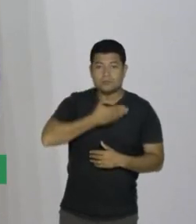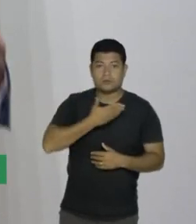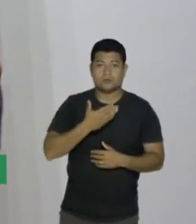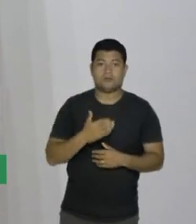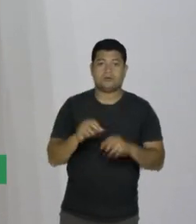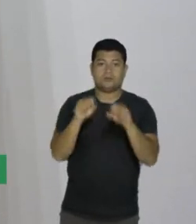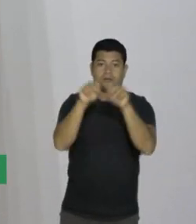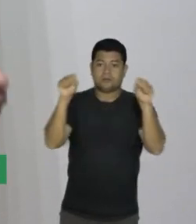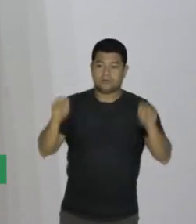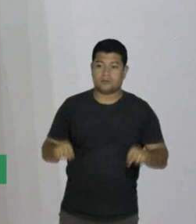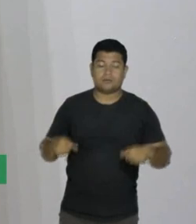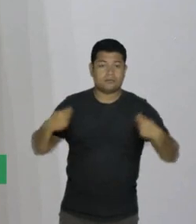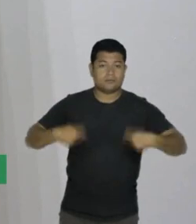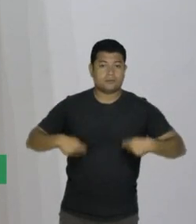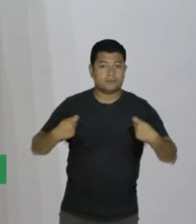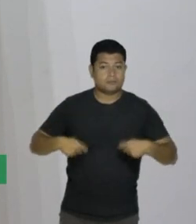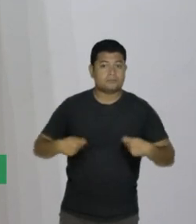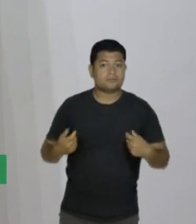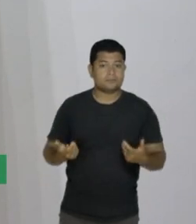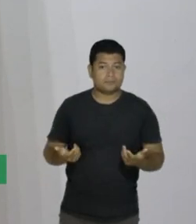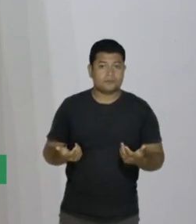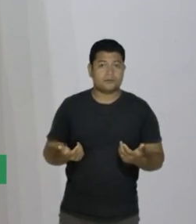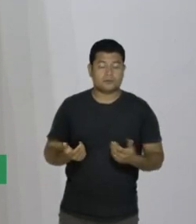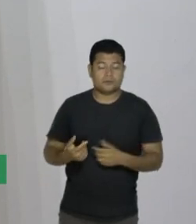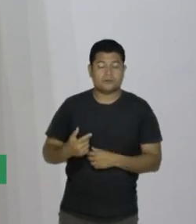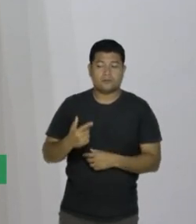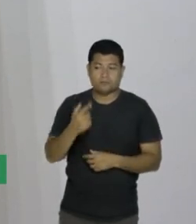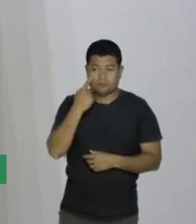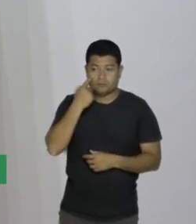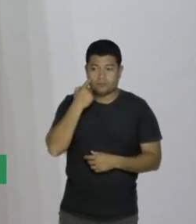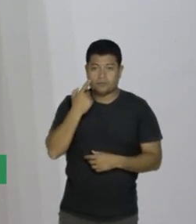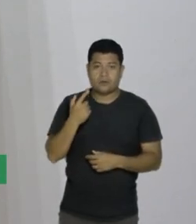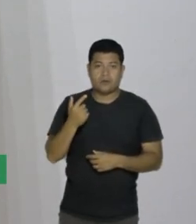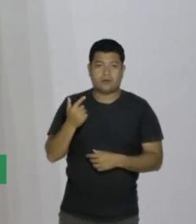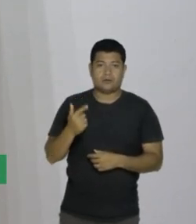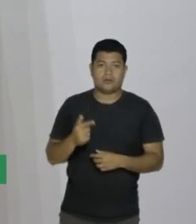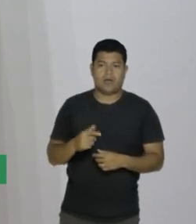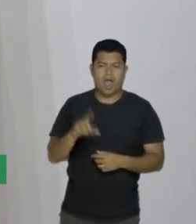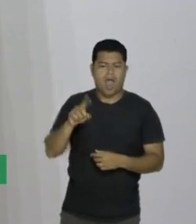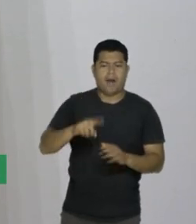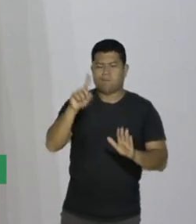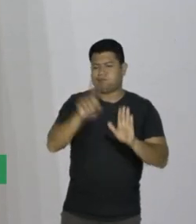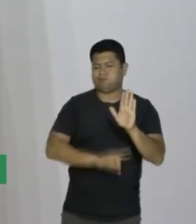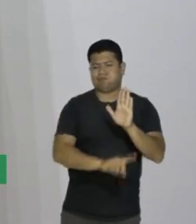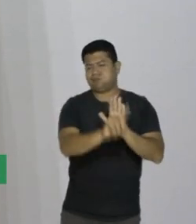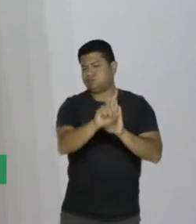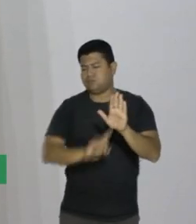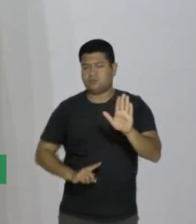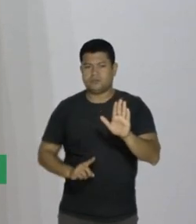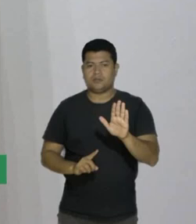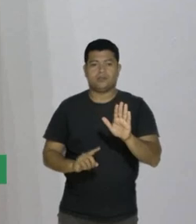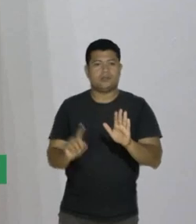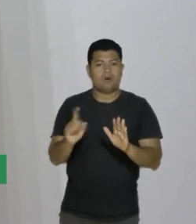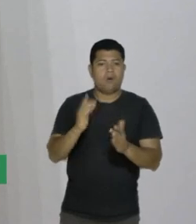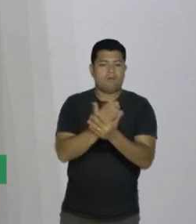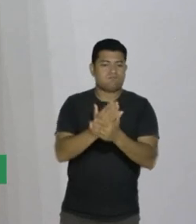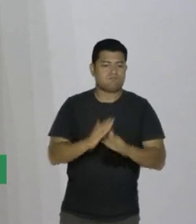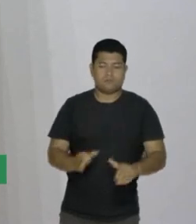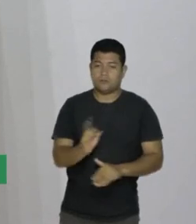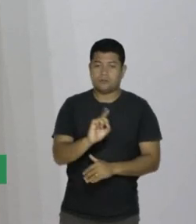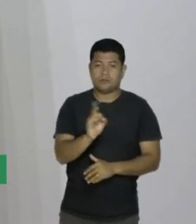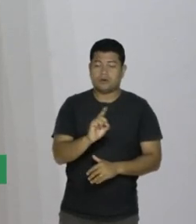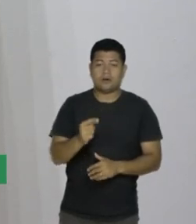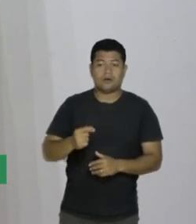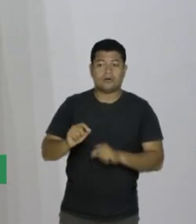precisava efetivamente de uma revisão não é a extinção do programa não é o fim do programa Mas é uma revisão